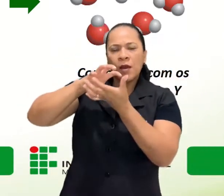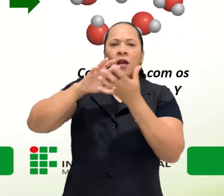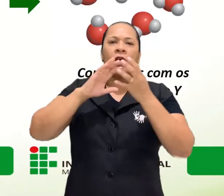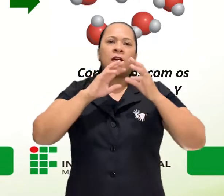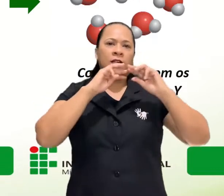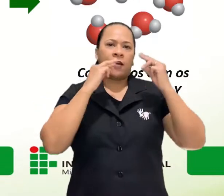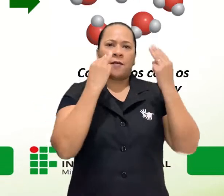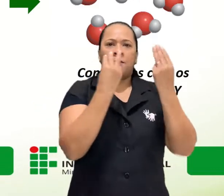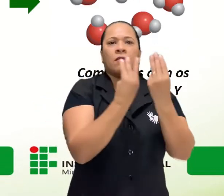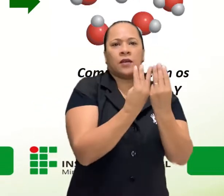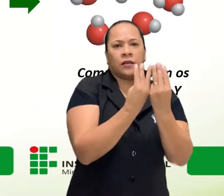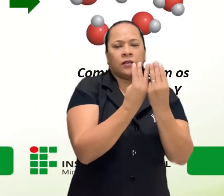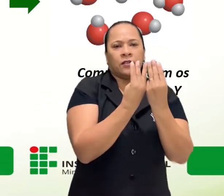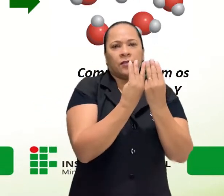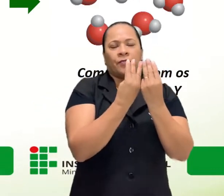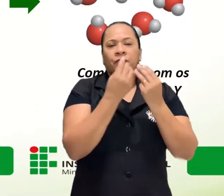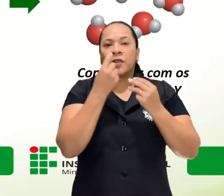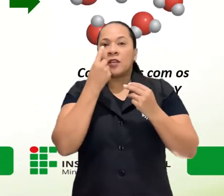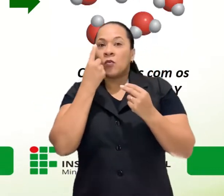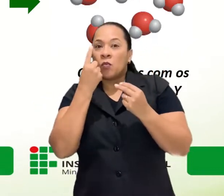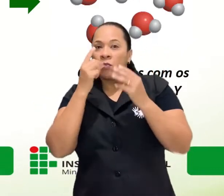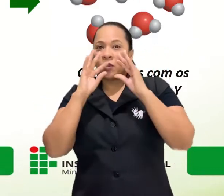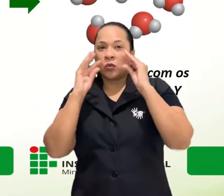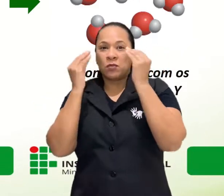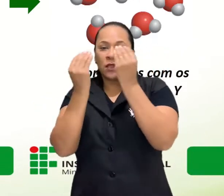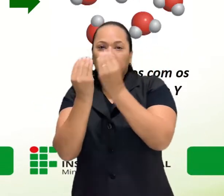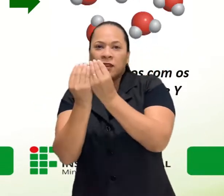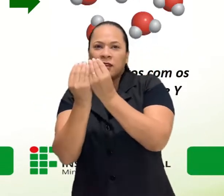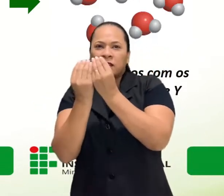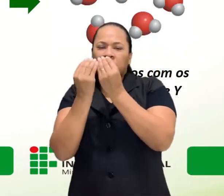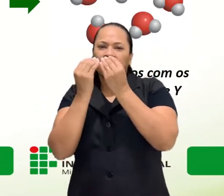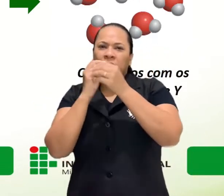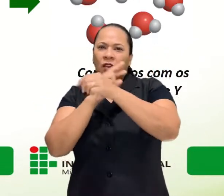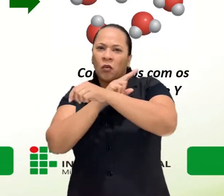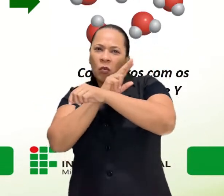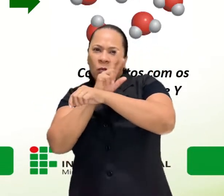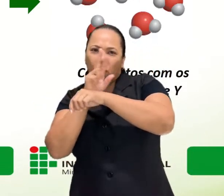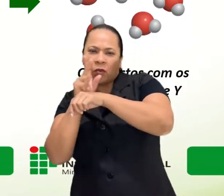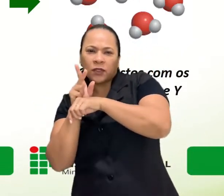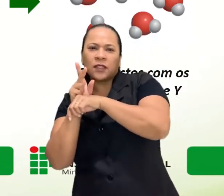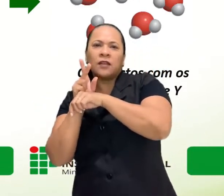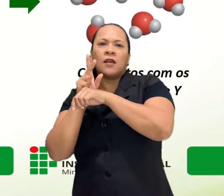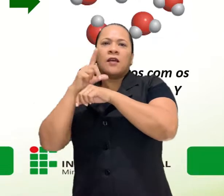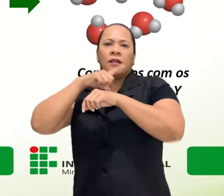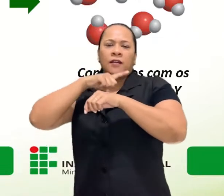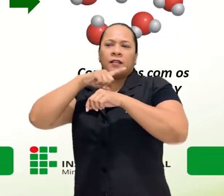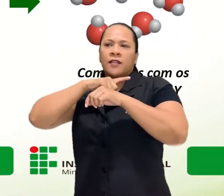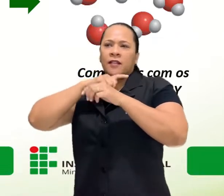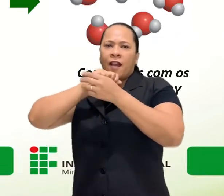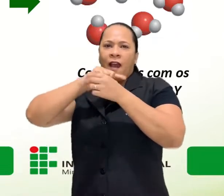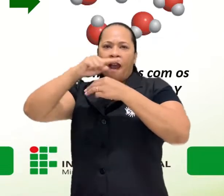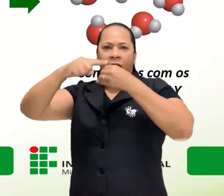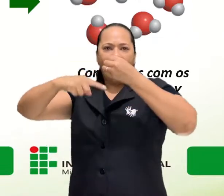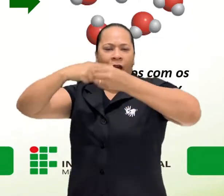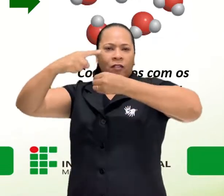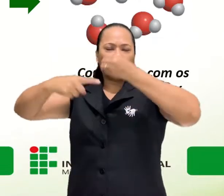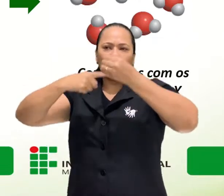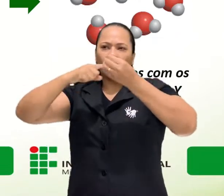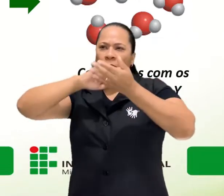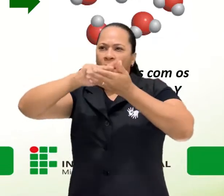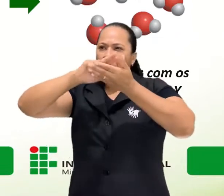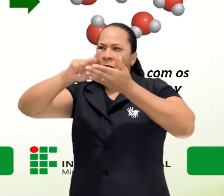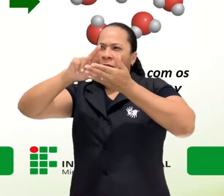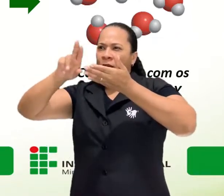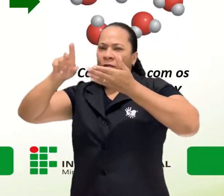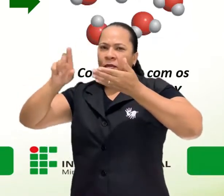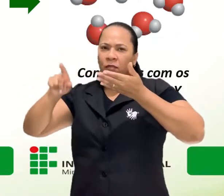à massa. E uma substância composta é formada por diferentes átomos. E